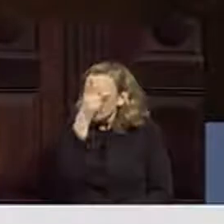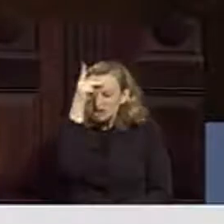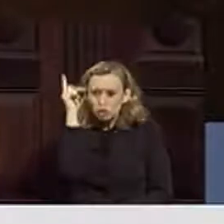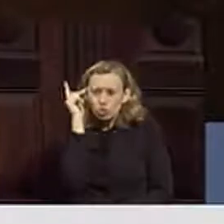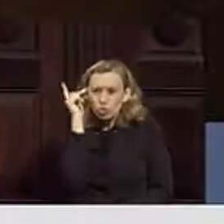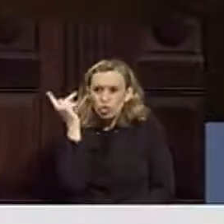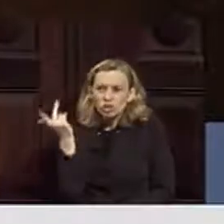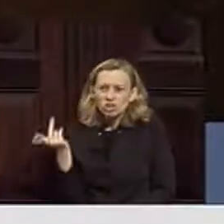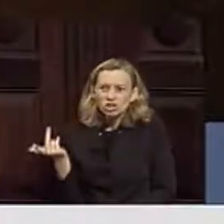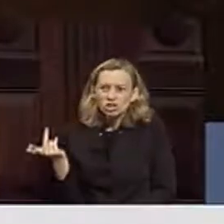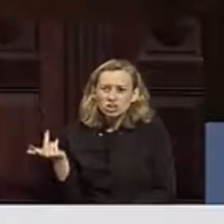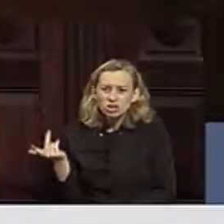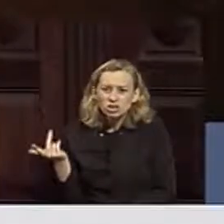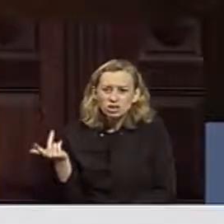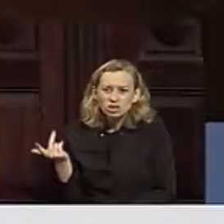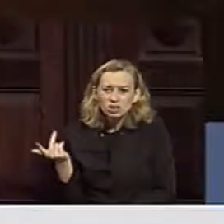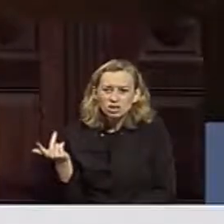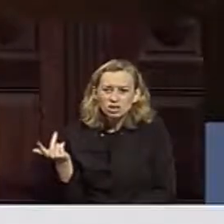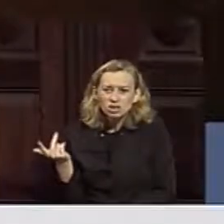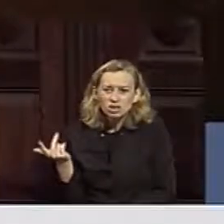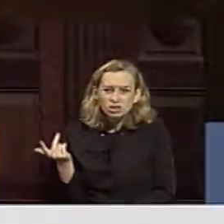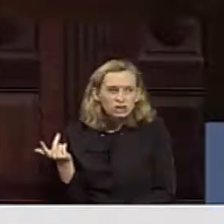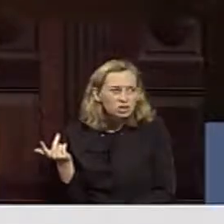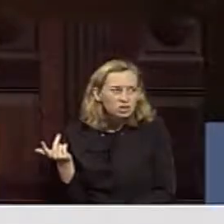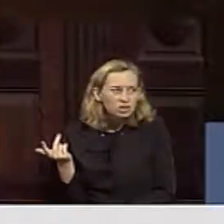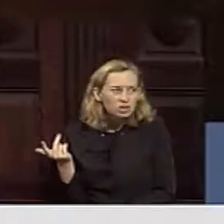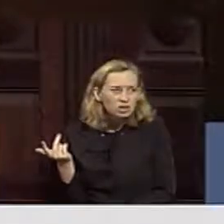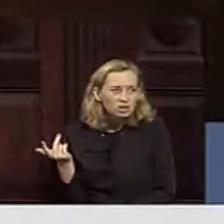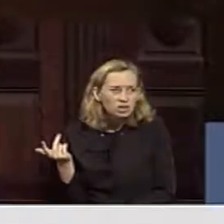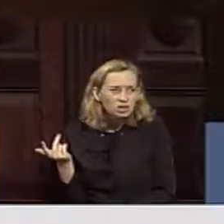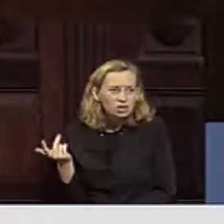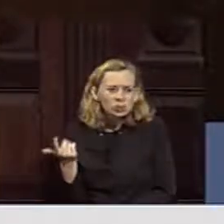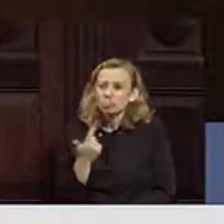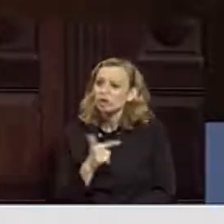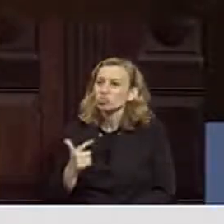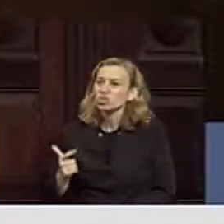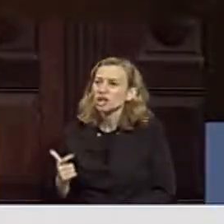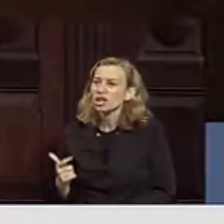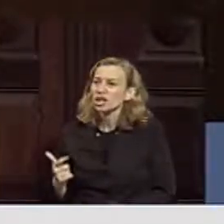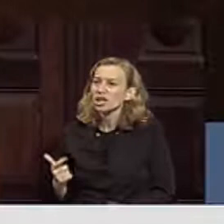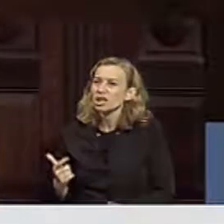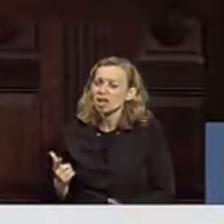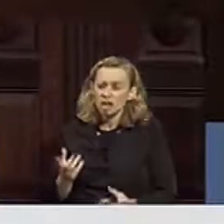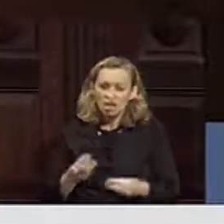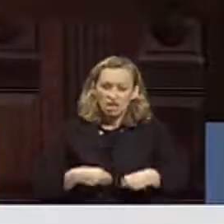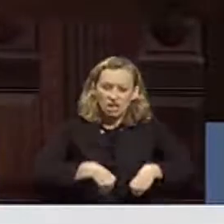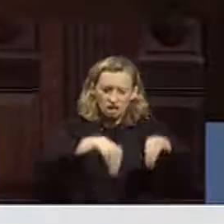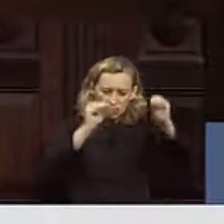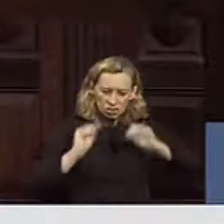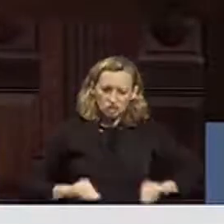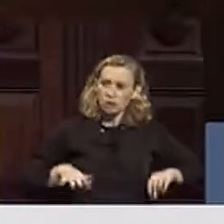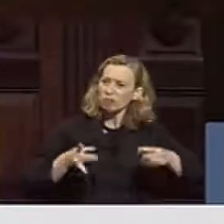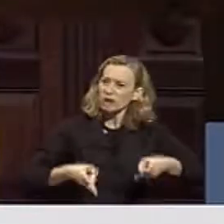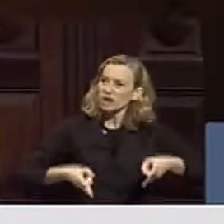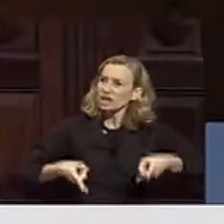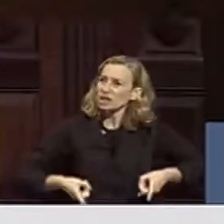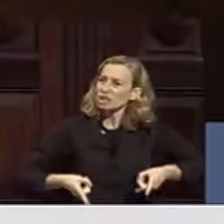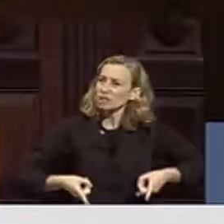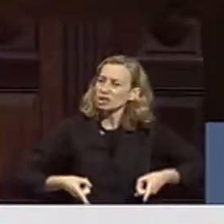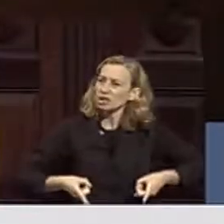pessoas sem roupa de cama, nas camas em que as pessoas dormiam. No banheiro,